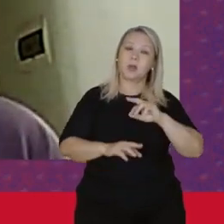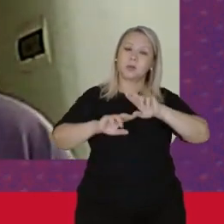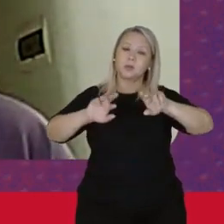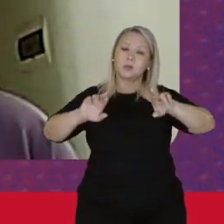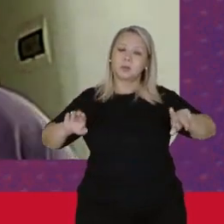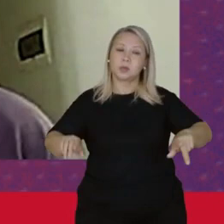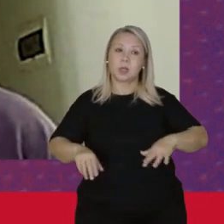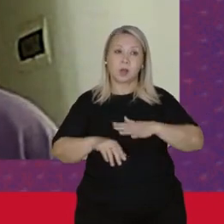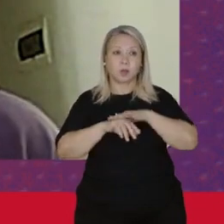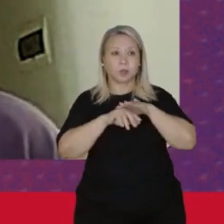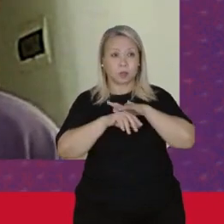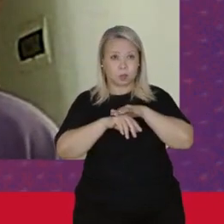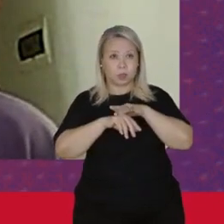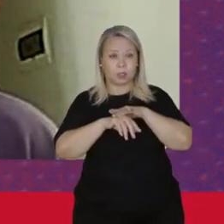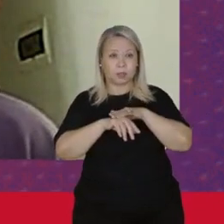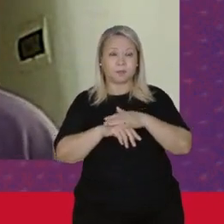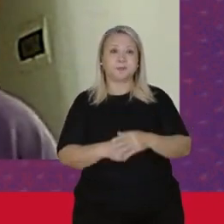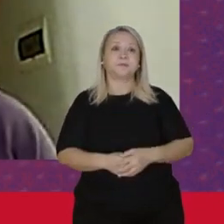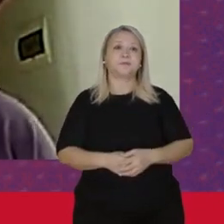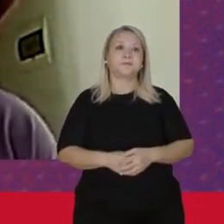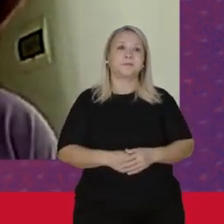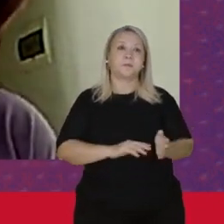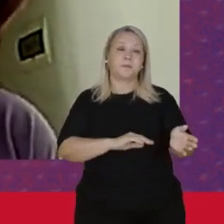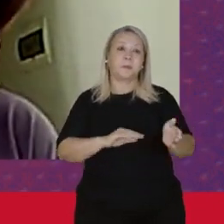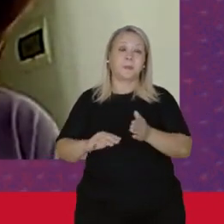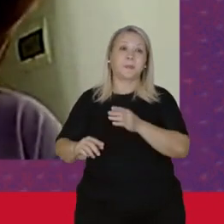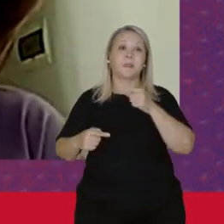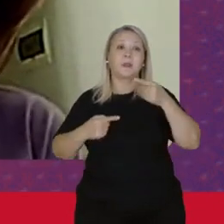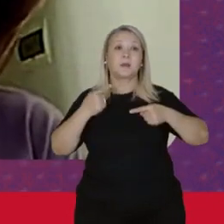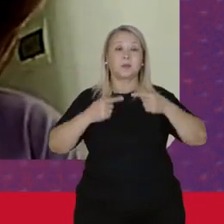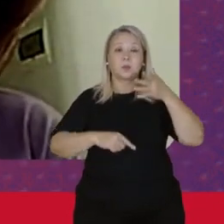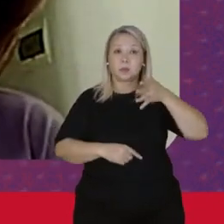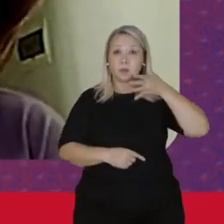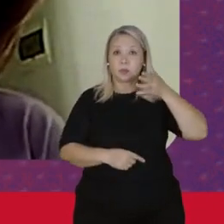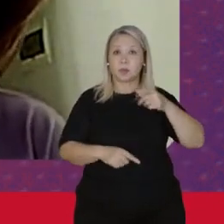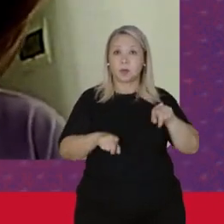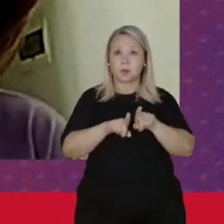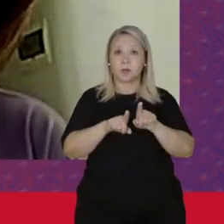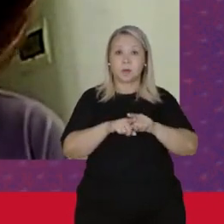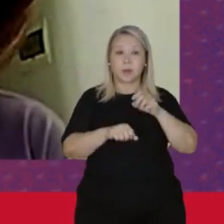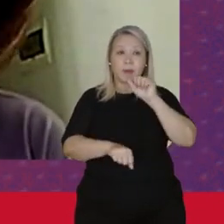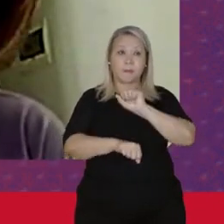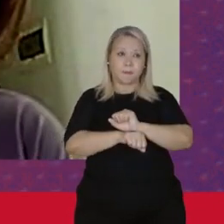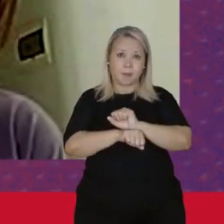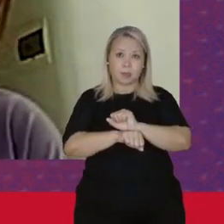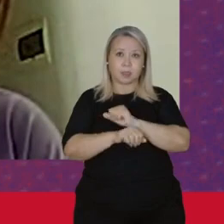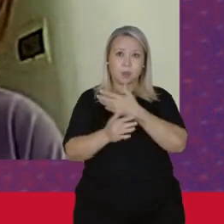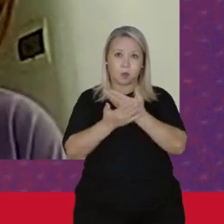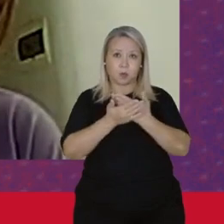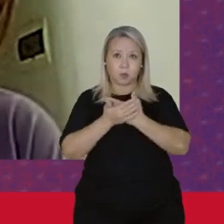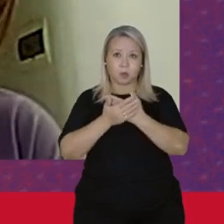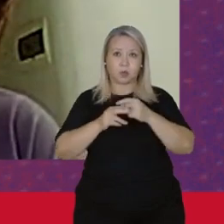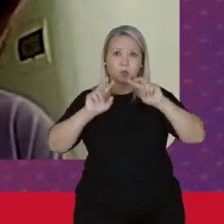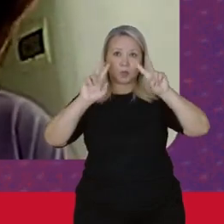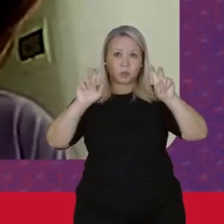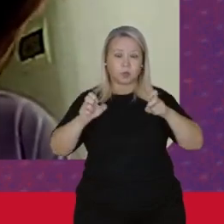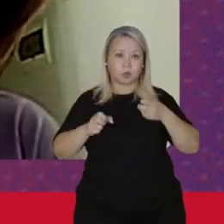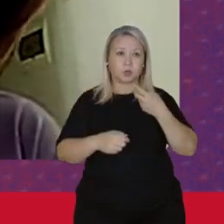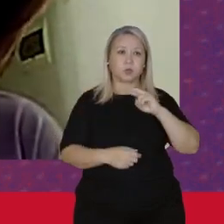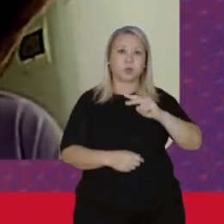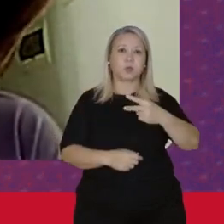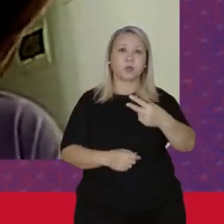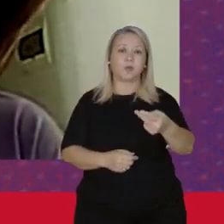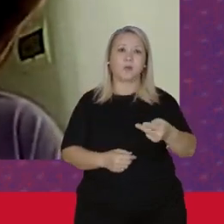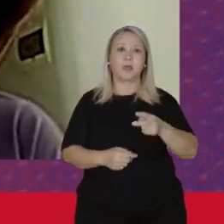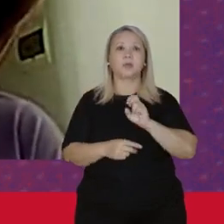outras doenças. Outra discussão também foi a paralisação dos estudos, né, dos efeitos